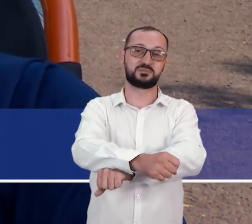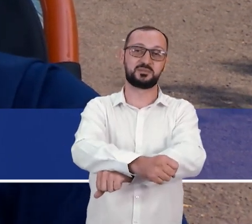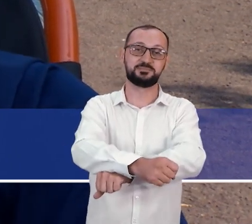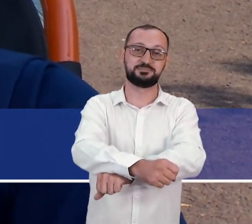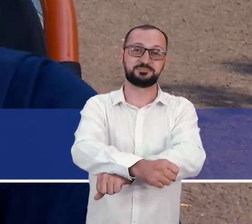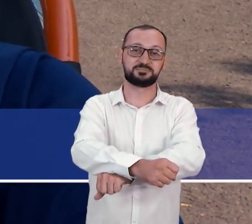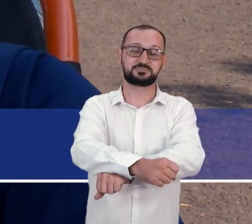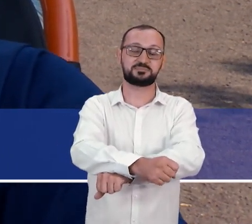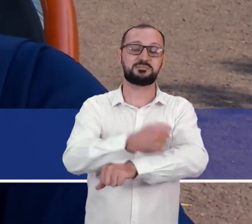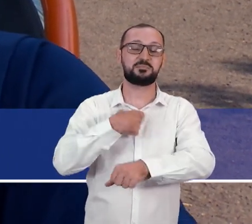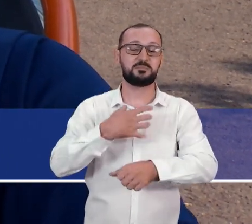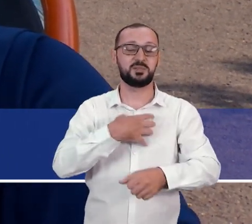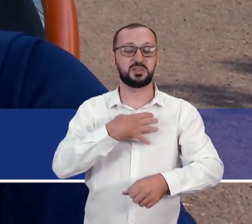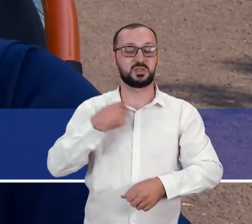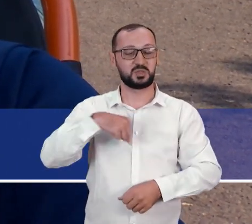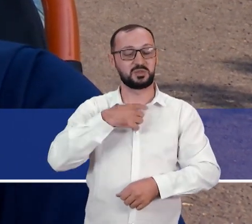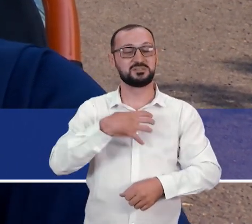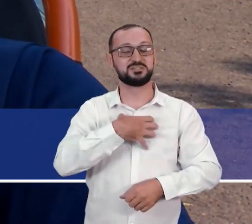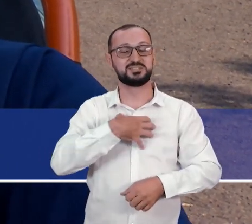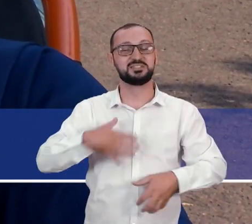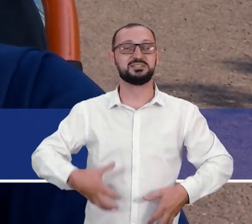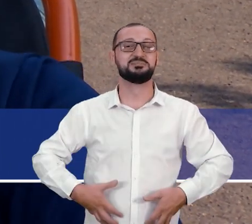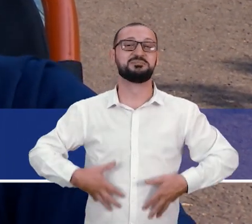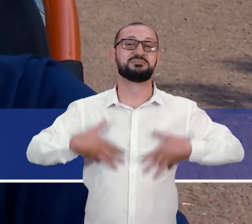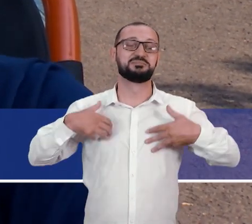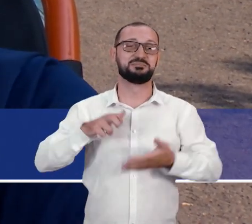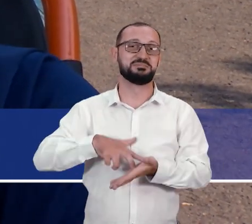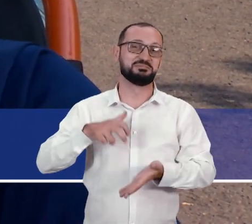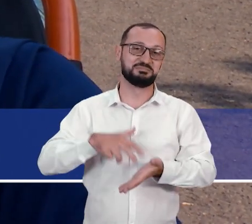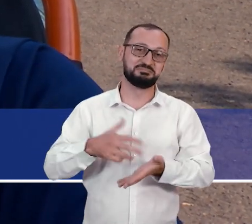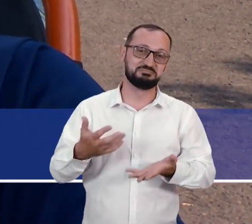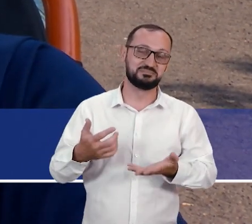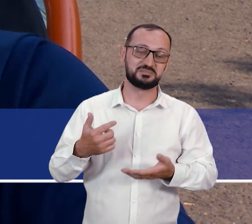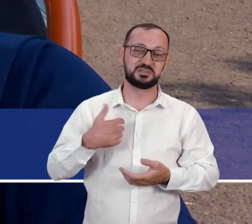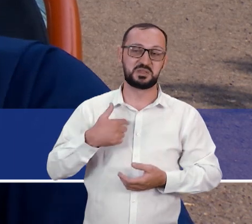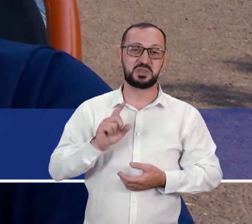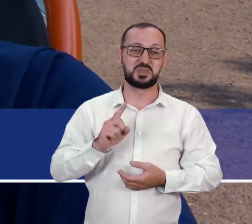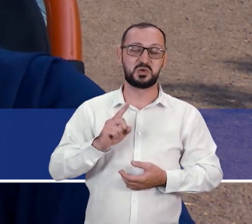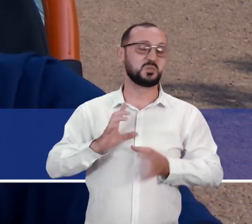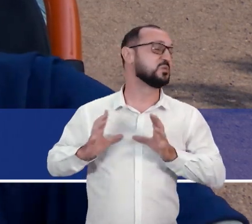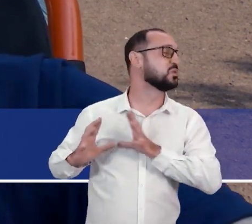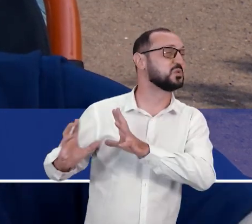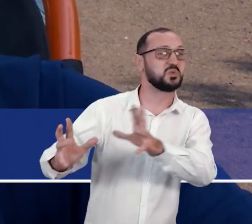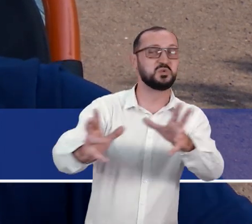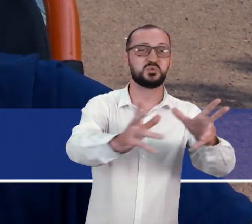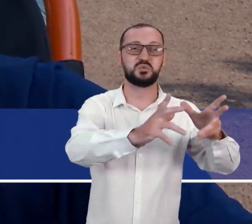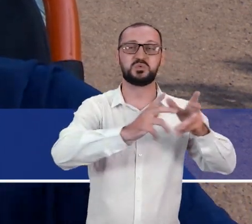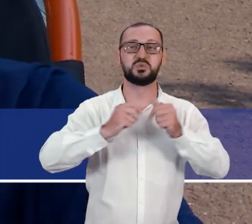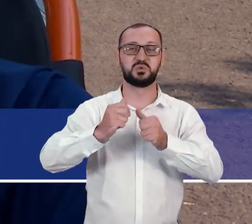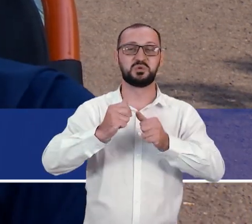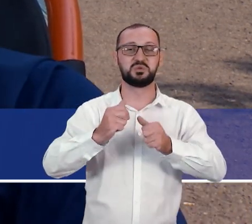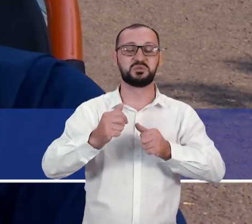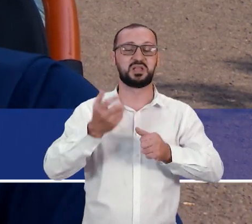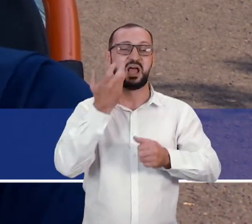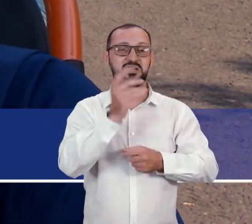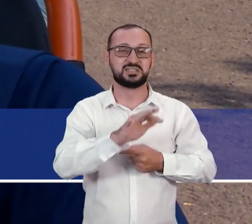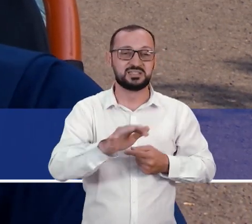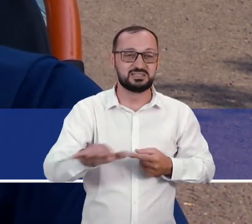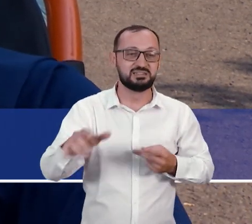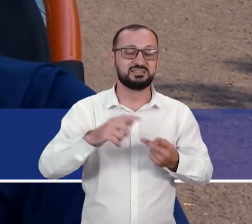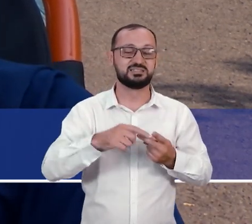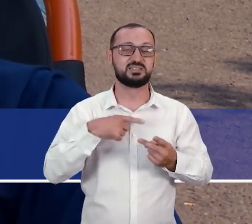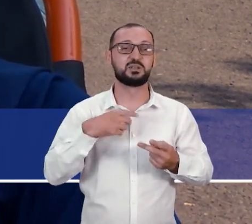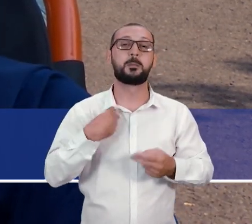deles para nos alegrarmos, né, para deixar nós felizes. Não eu, como todas as